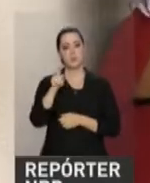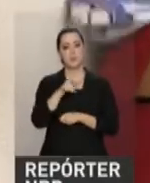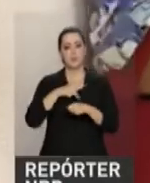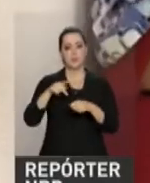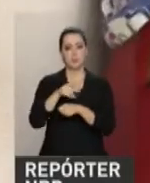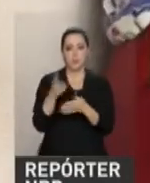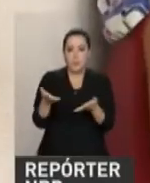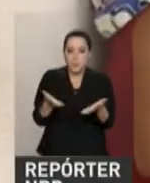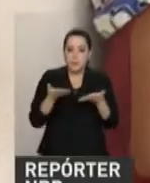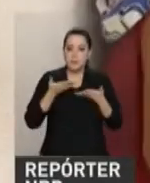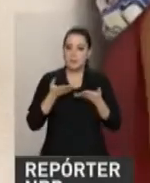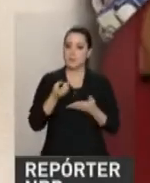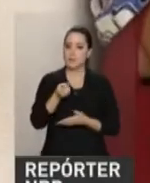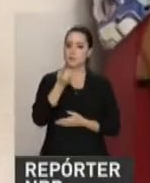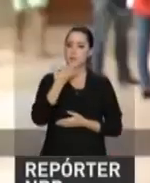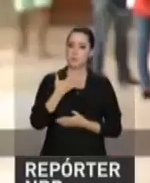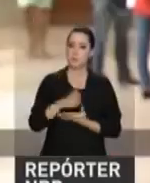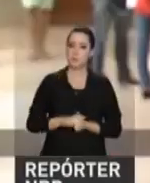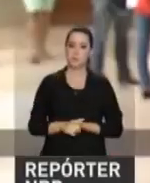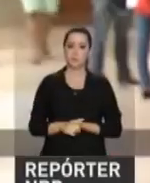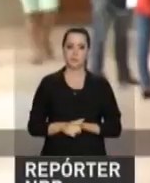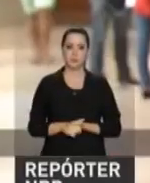país acolhedor e um novo lar.